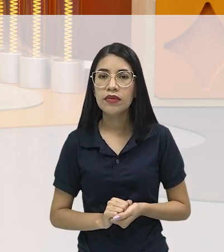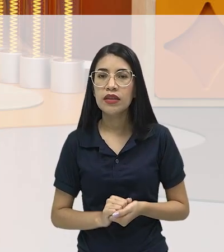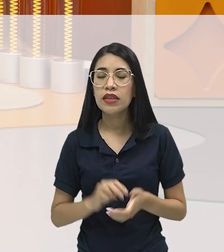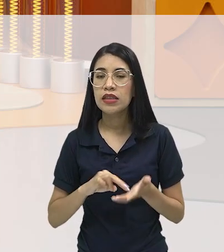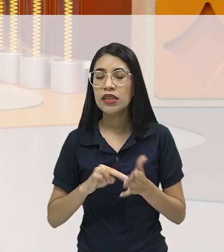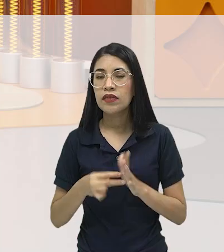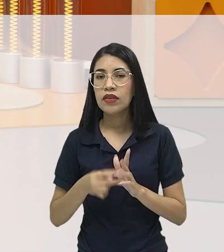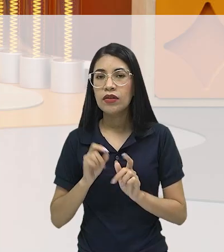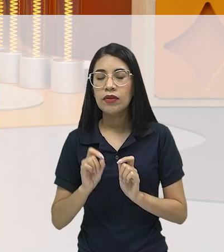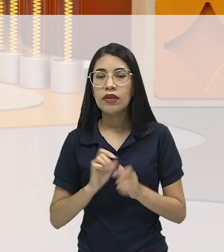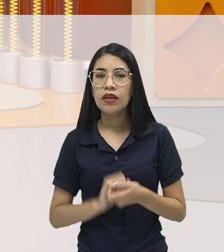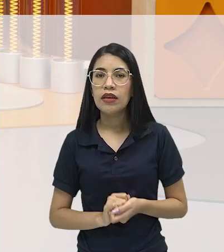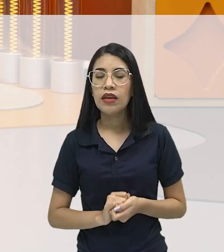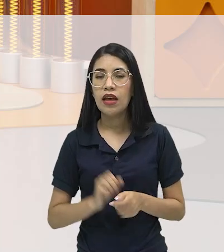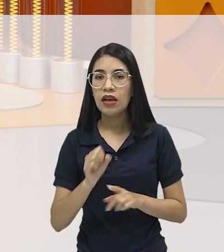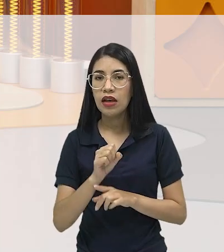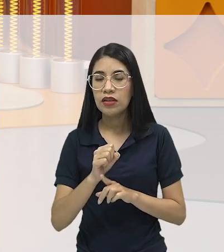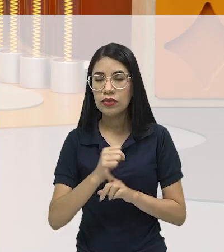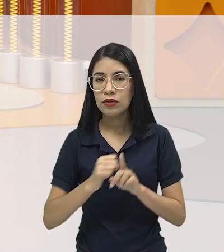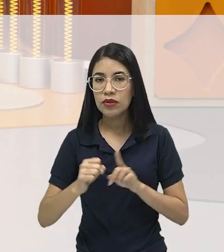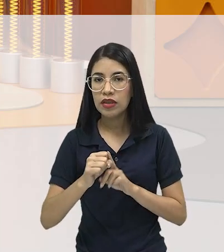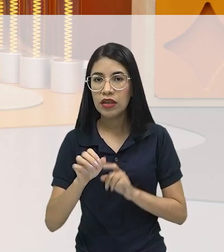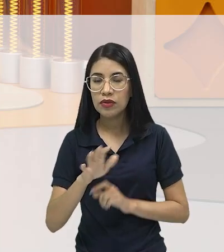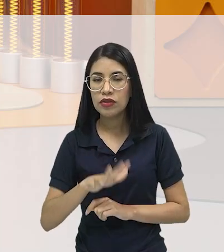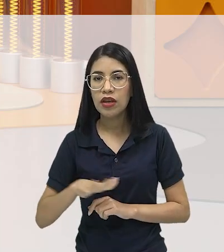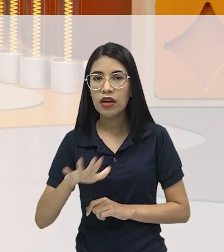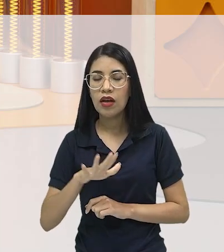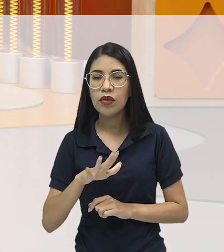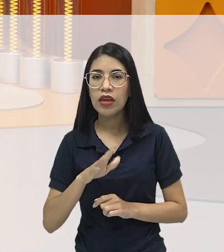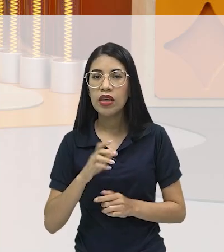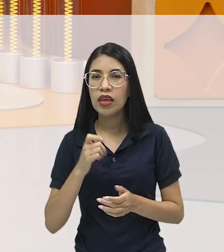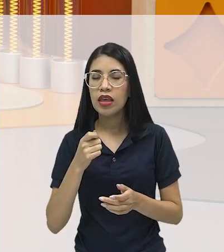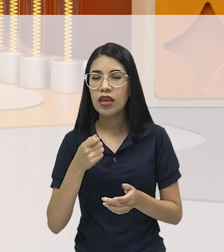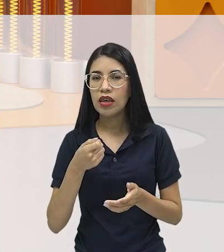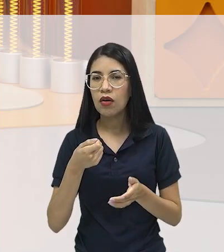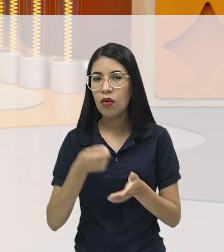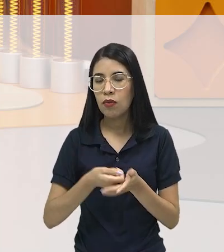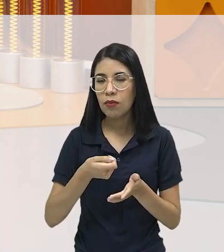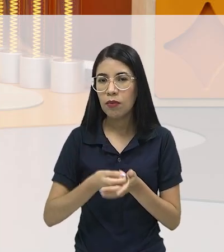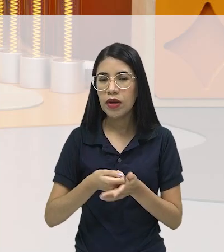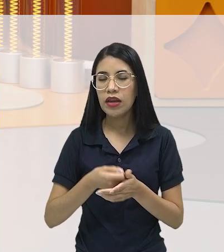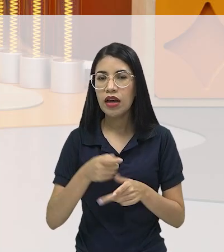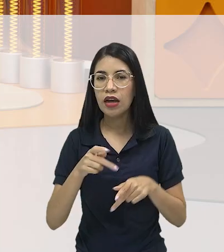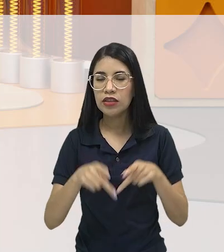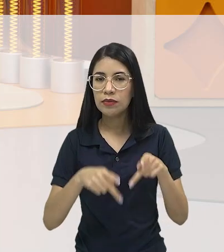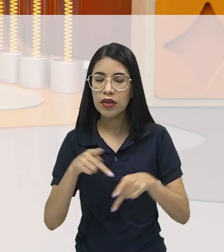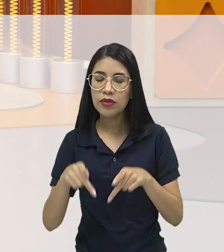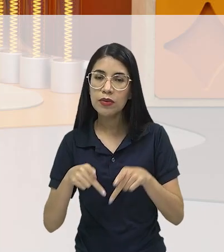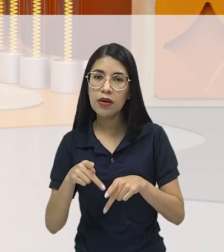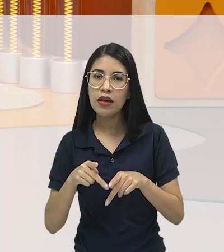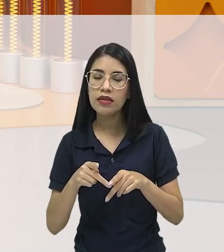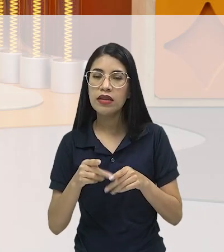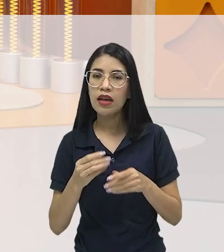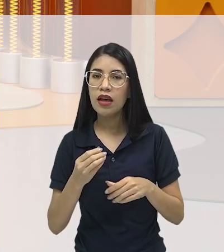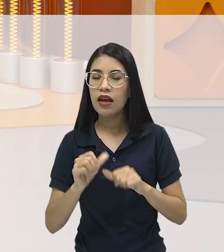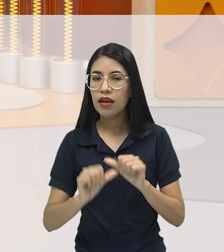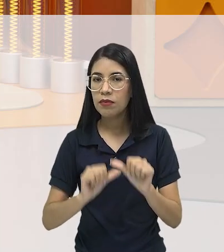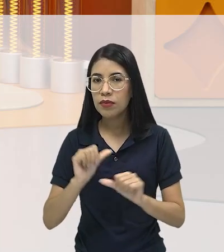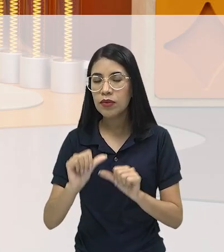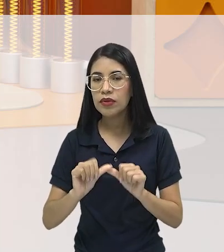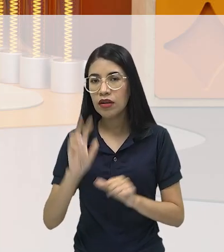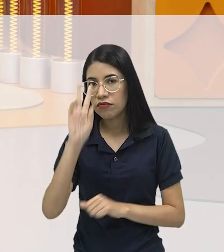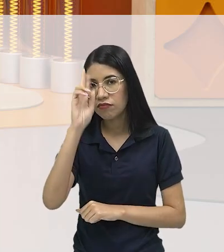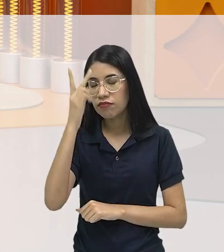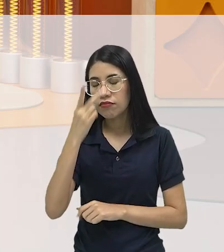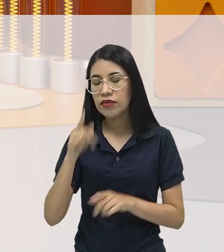a sociedade que impõe condições tão desumanas e desagradáveis para essas pessoas que elas acabam se corrompendo e se tornando